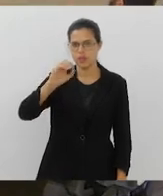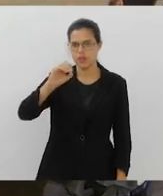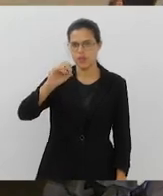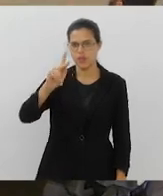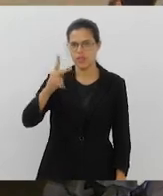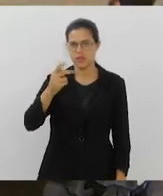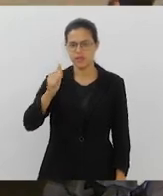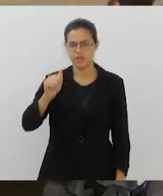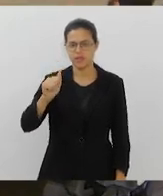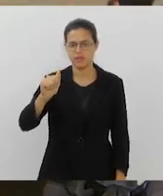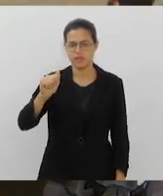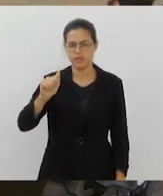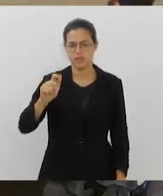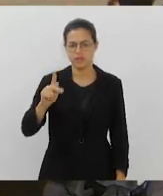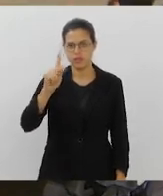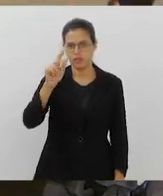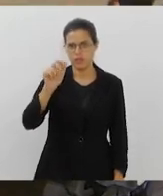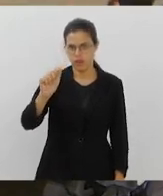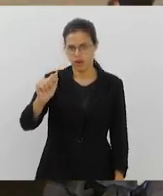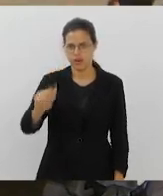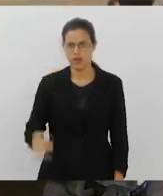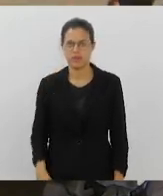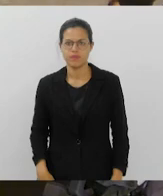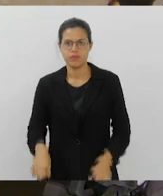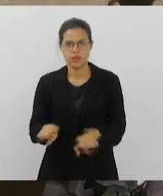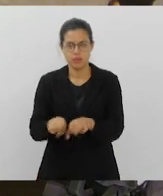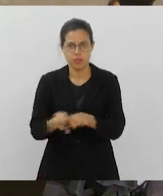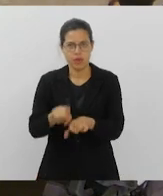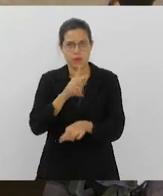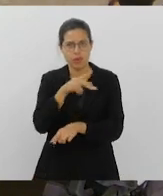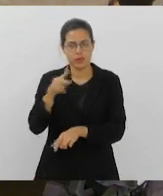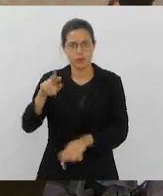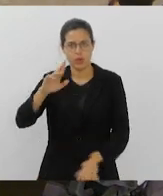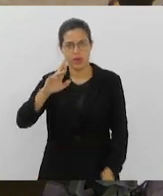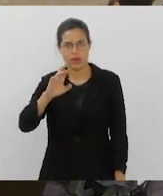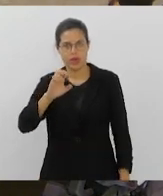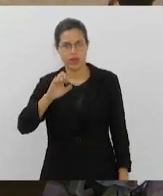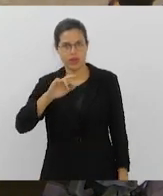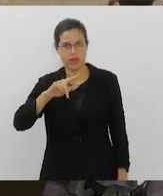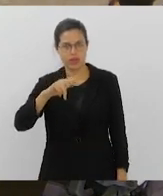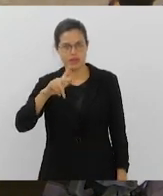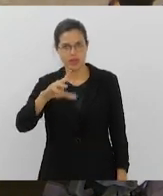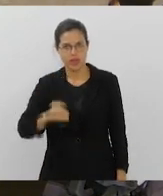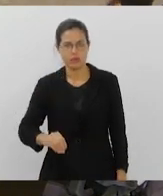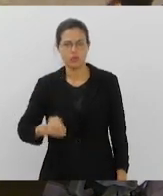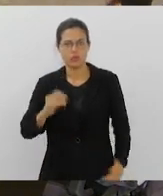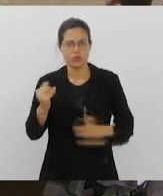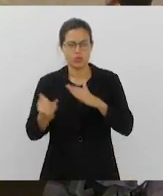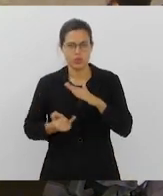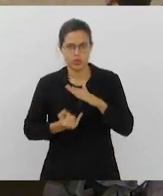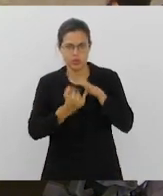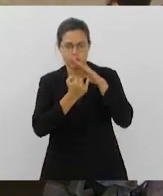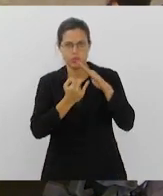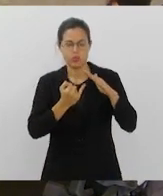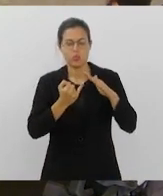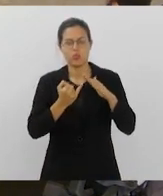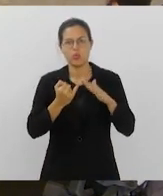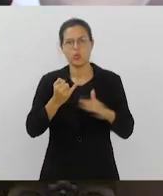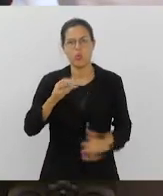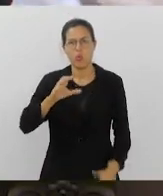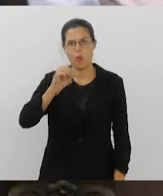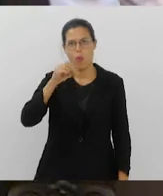Quero chamar o grande mestre Reinaldo Dutra, presidente do Instituto Internacional Conde Coma